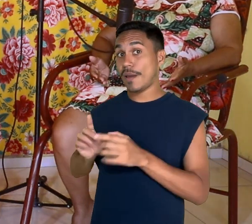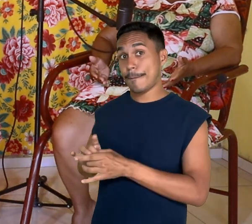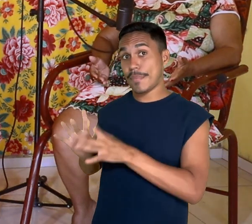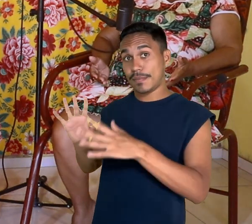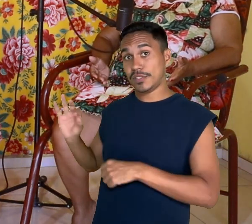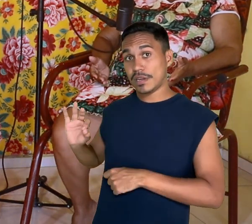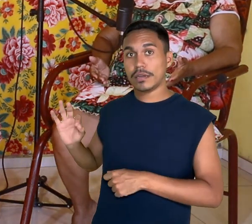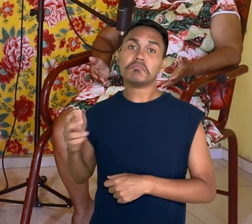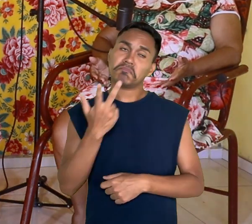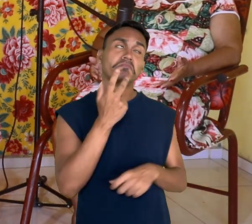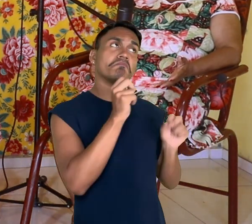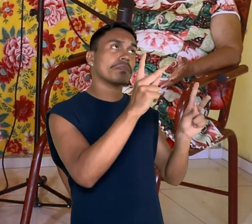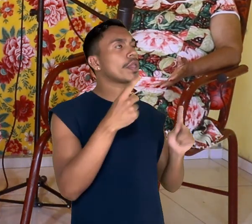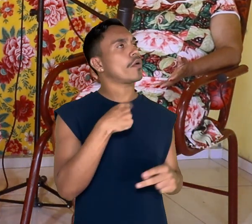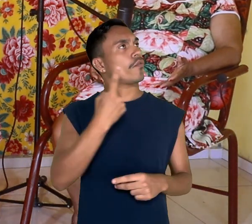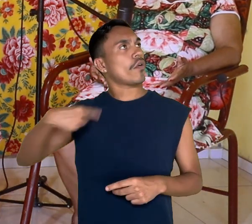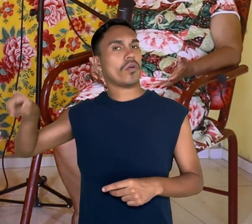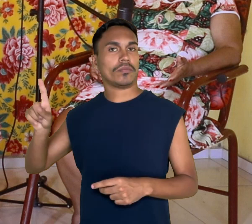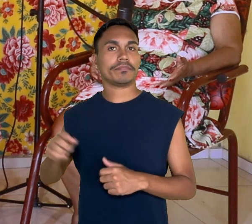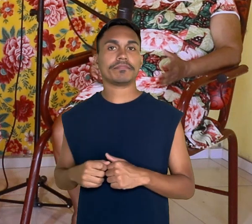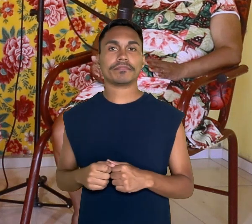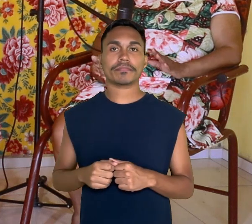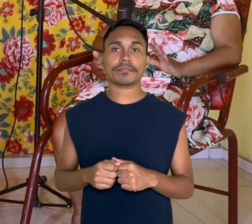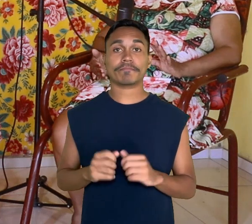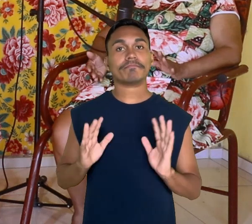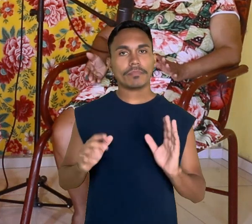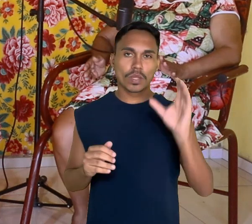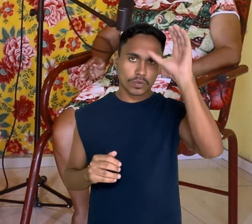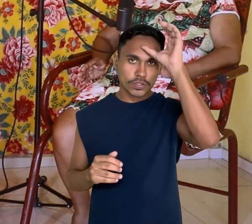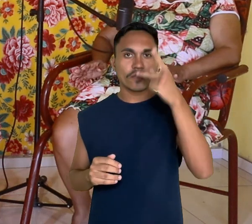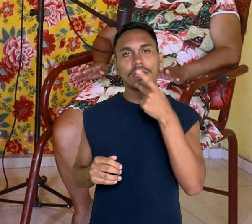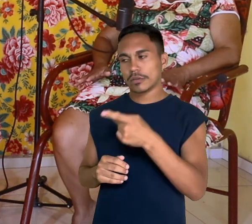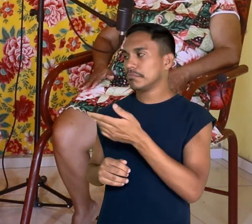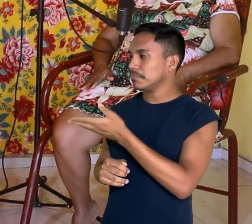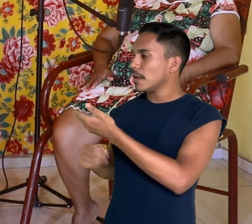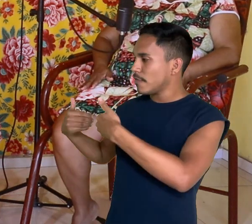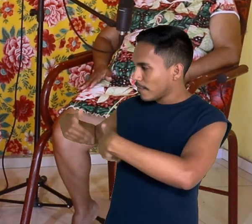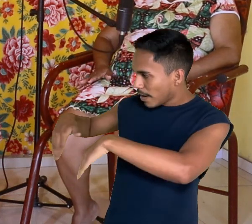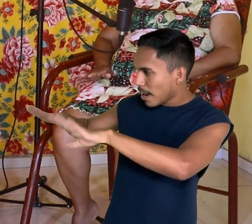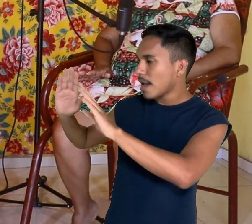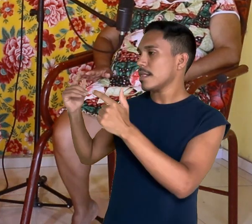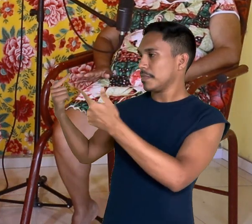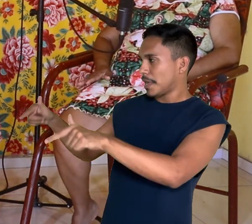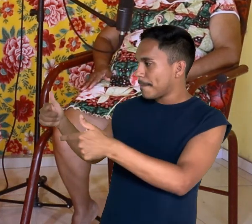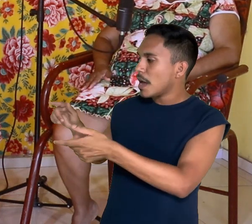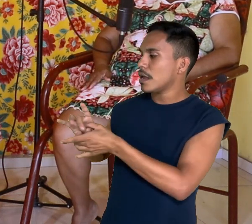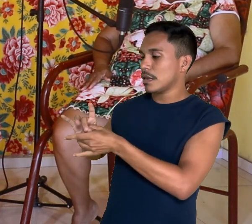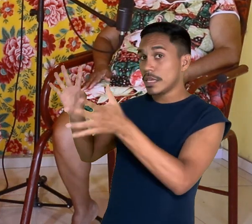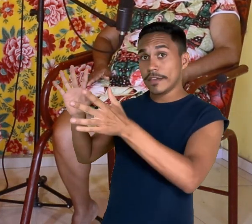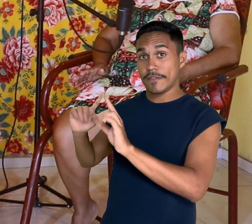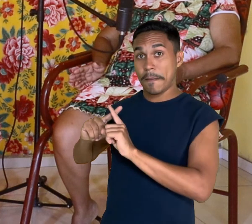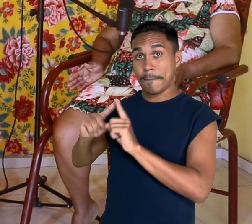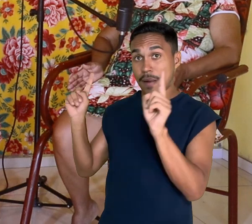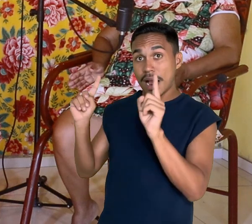permissão. Aí eu falei, pois eu vou. Ele disse, não, pois vamos fazer o seguinte, vá, faça seu trabalho por